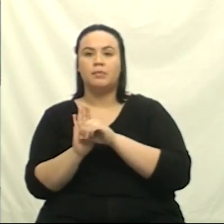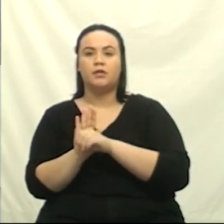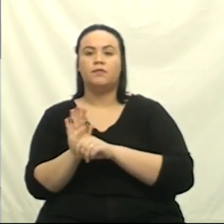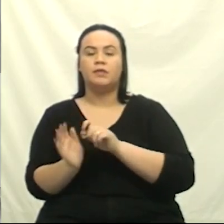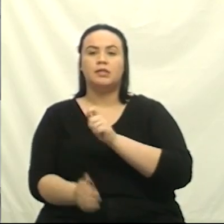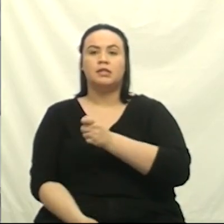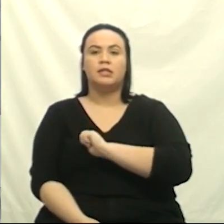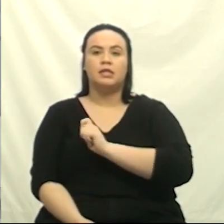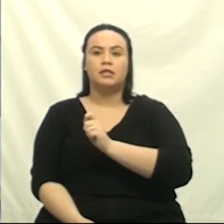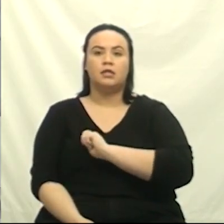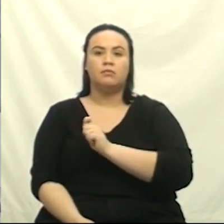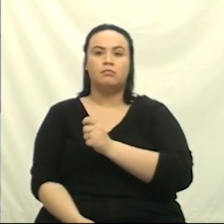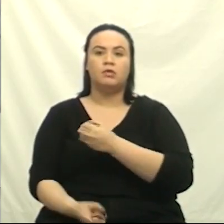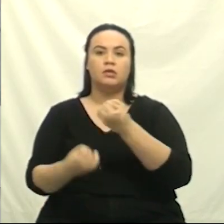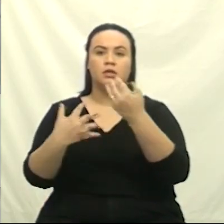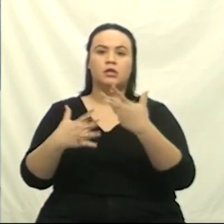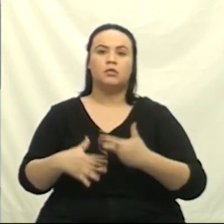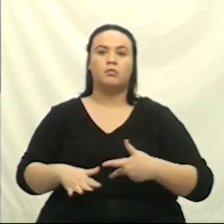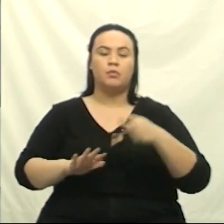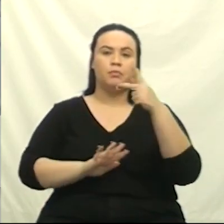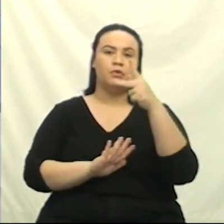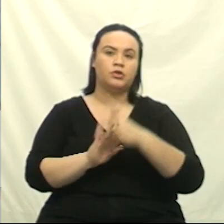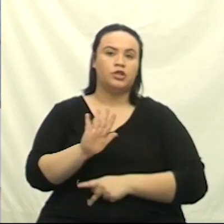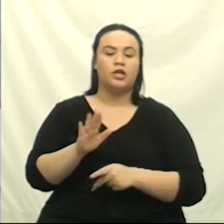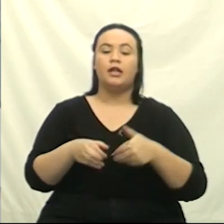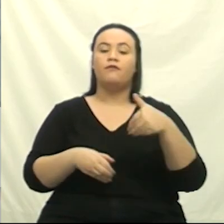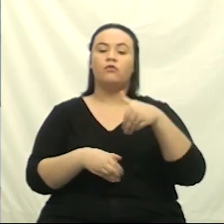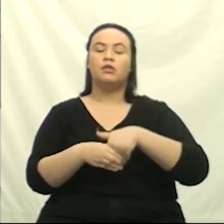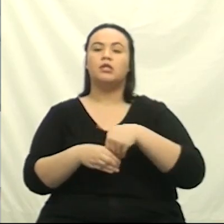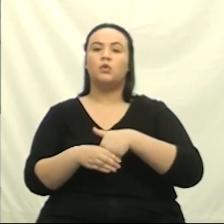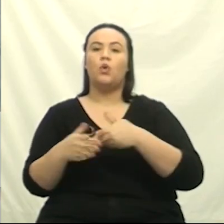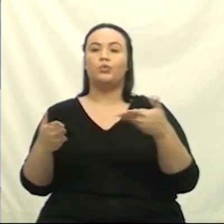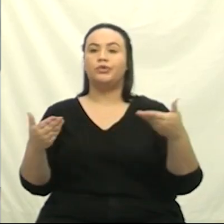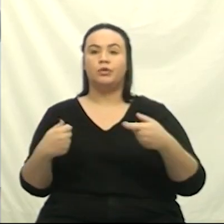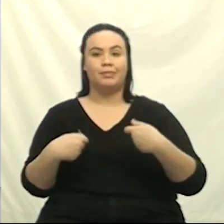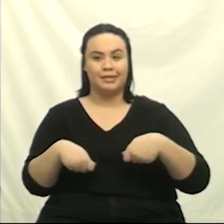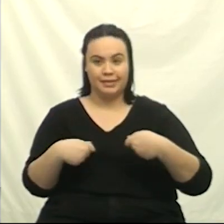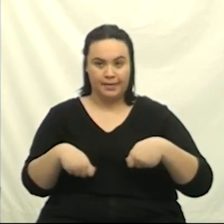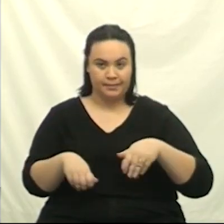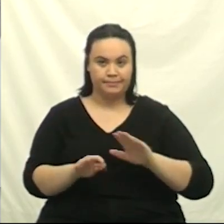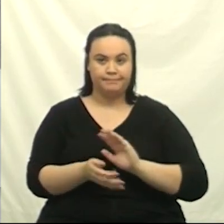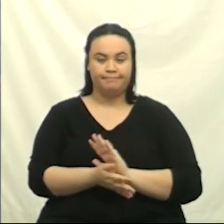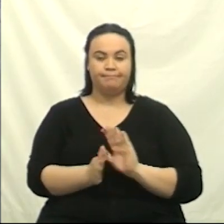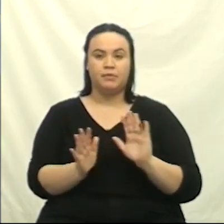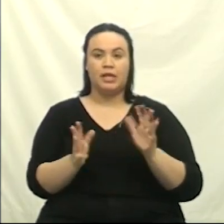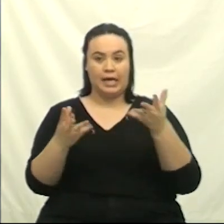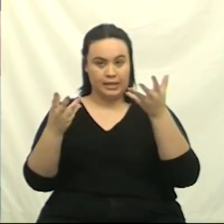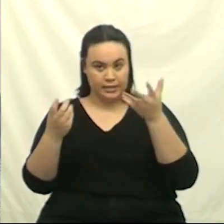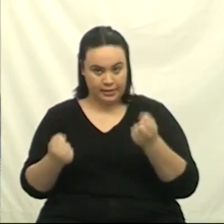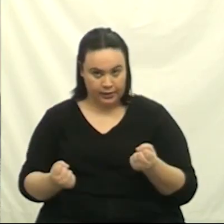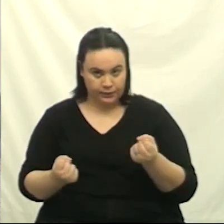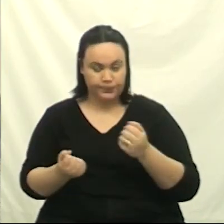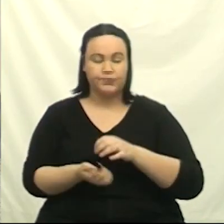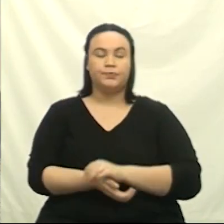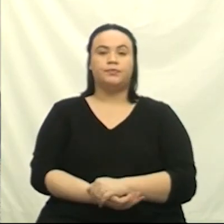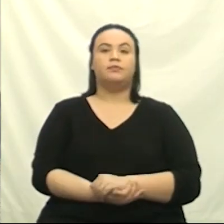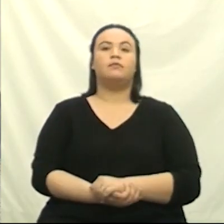para esclarecer sobre o projeto como está sendo montado hoje não é mais necessidade ok virador será atendido de plano